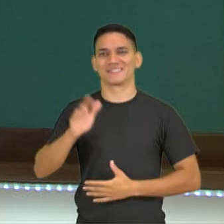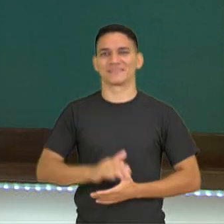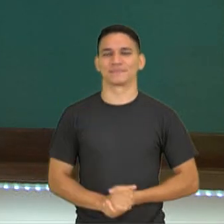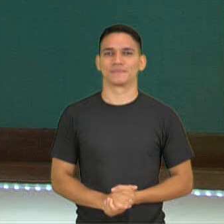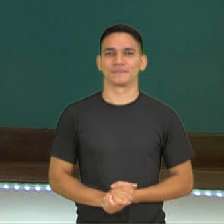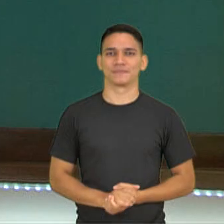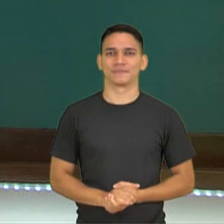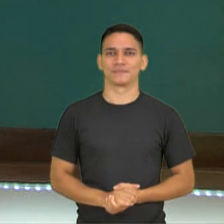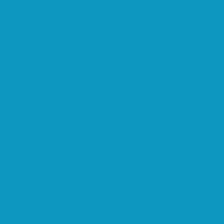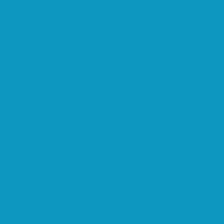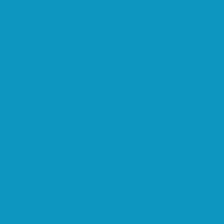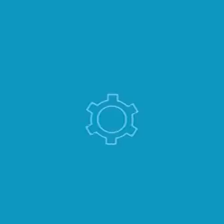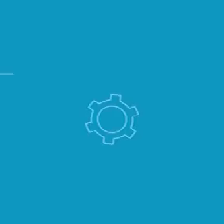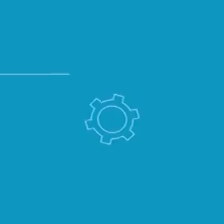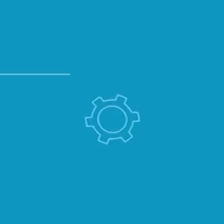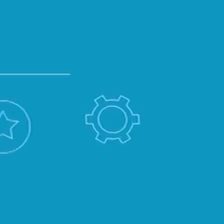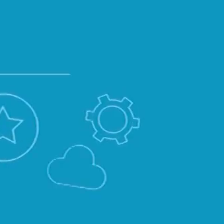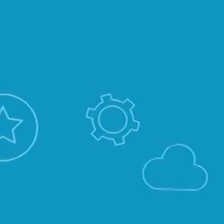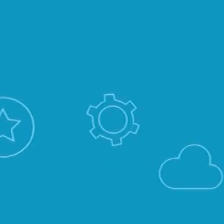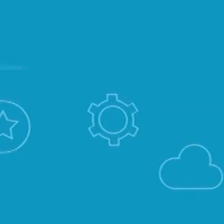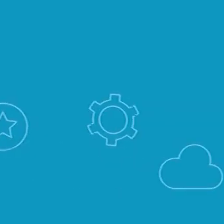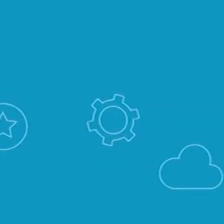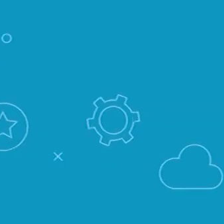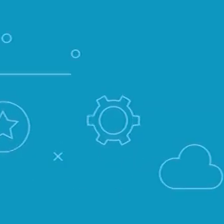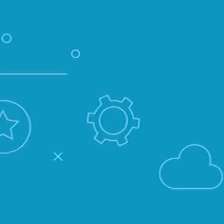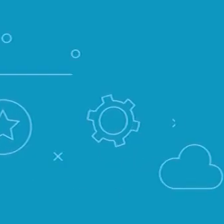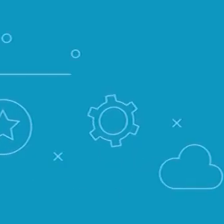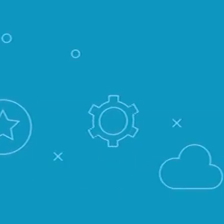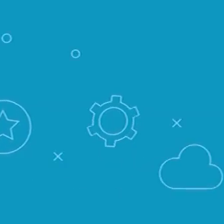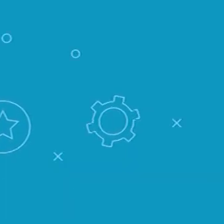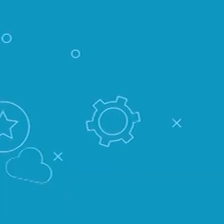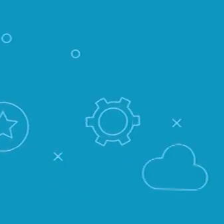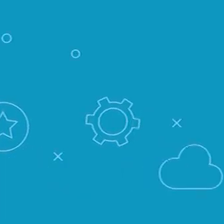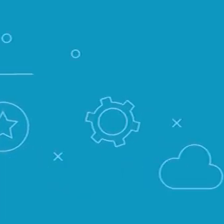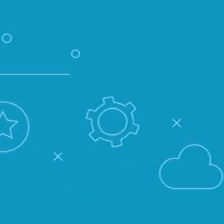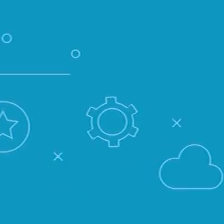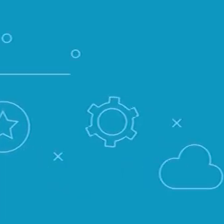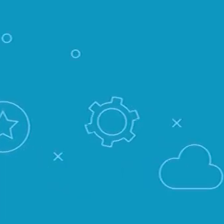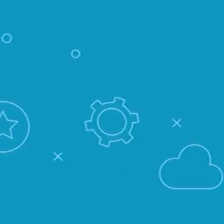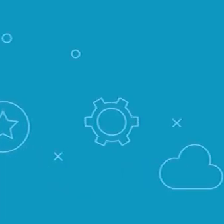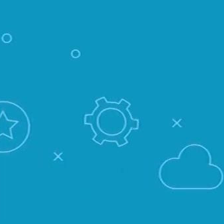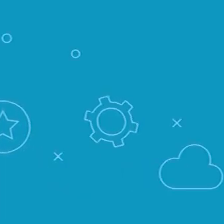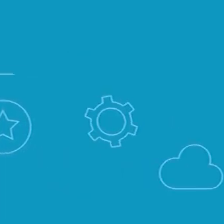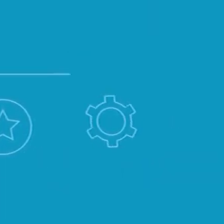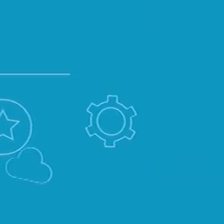Até breve!